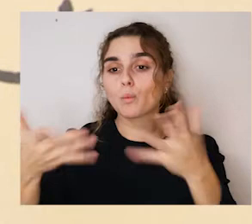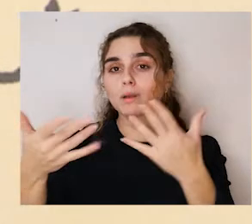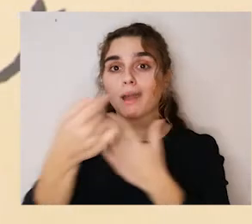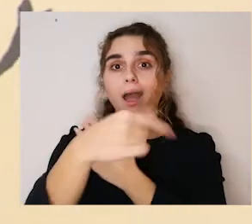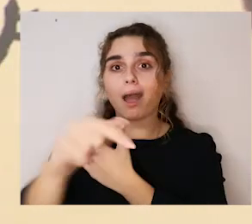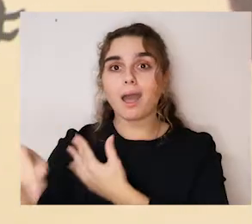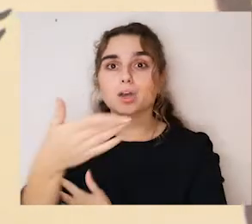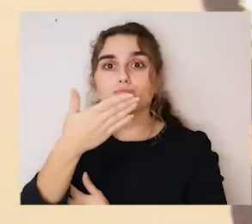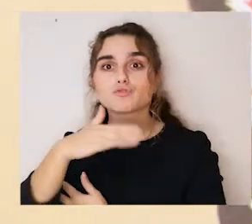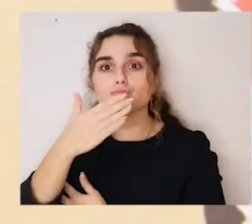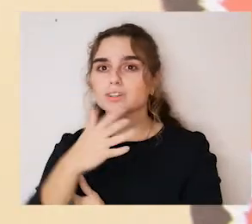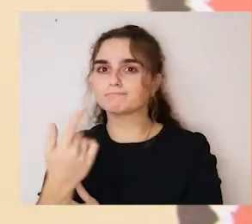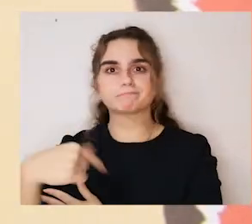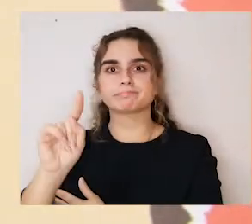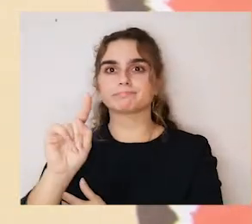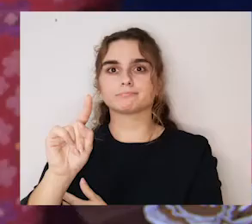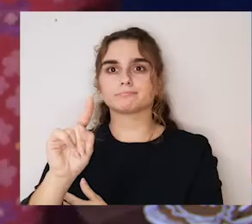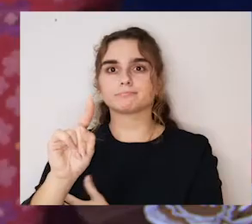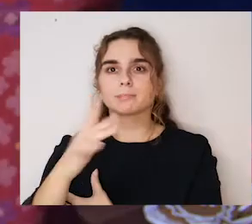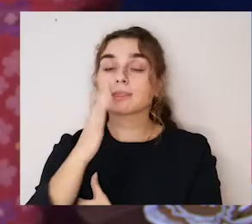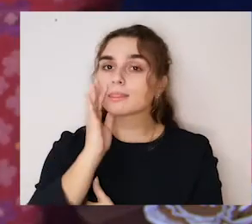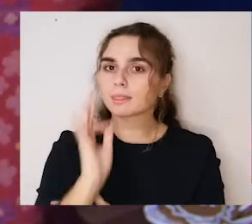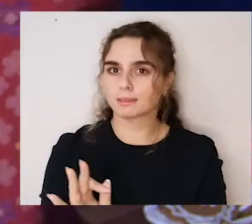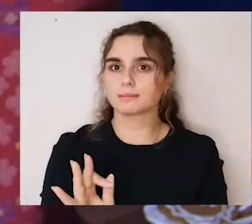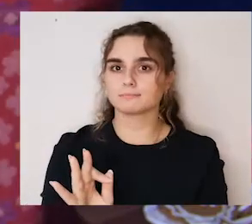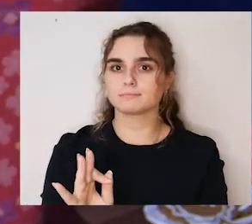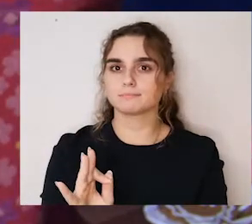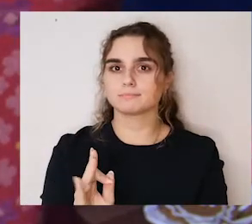existem não te satisfazem, de tentar,